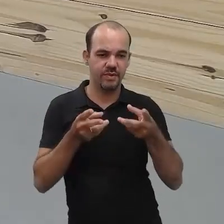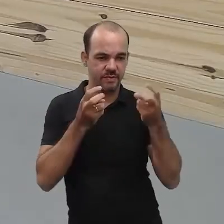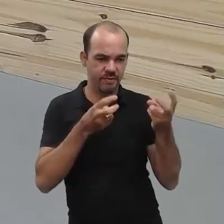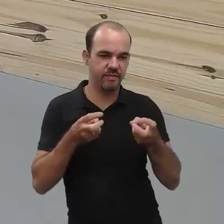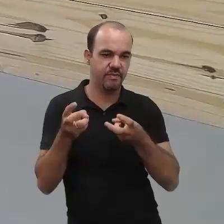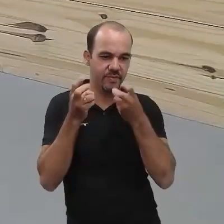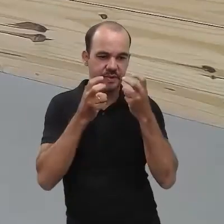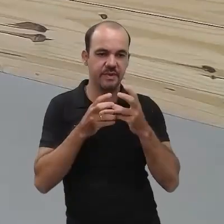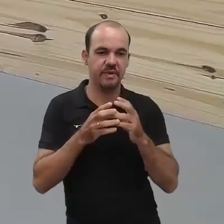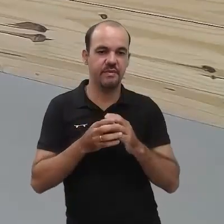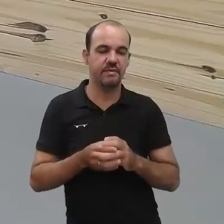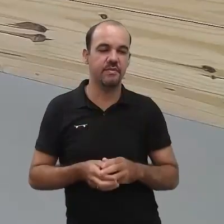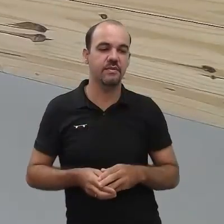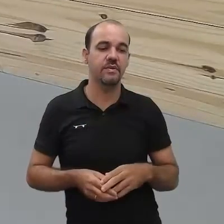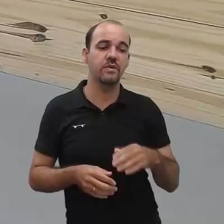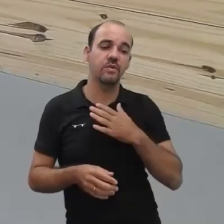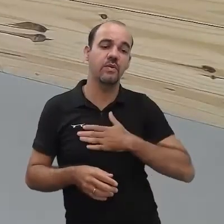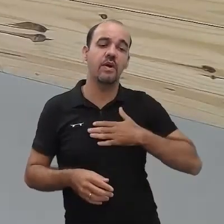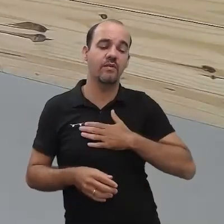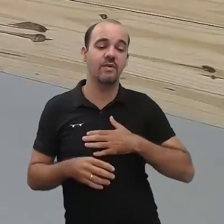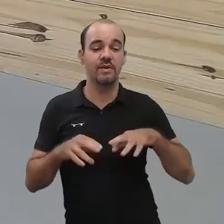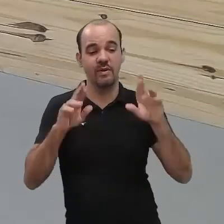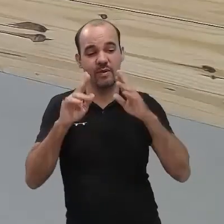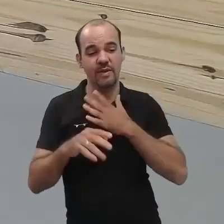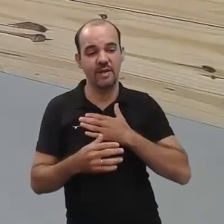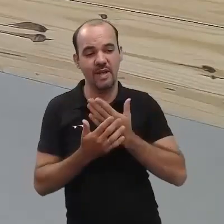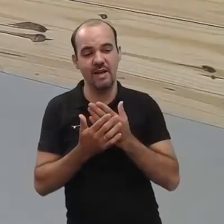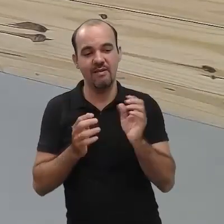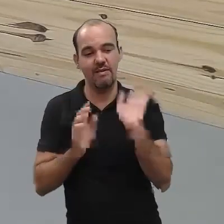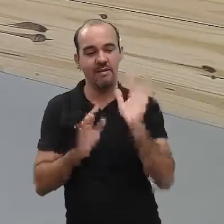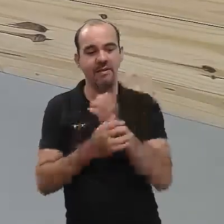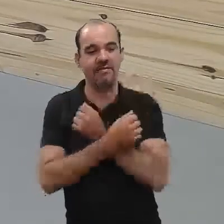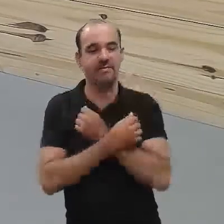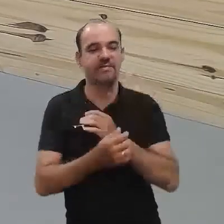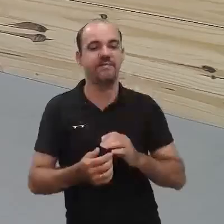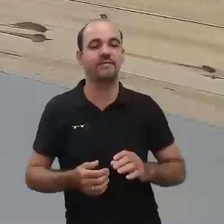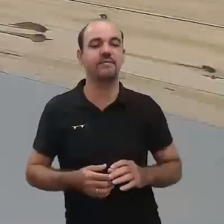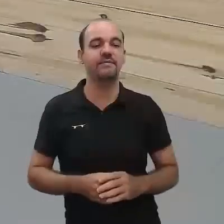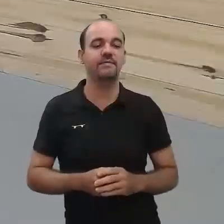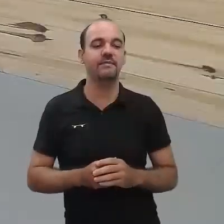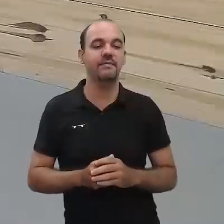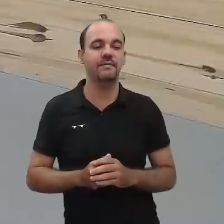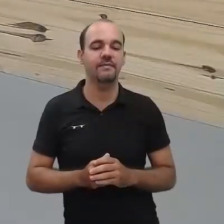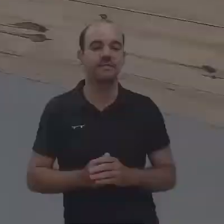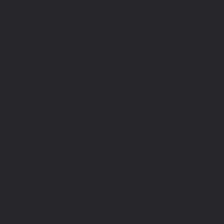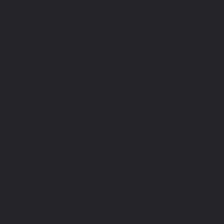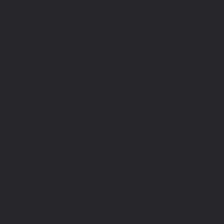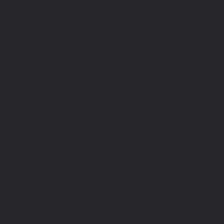E é isso. Espero que tenham gostado. Um abraço e até a próxima. Tchau, tchau.